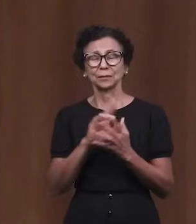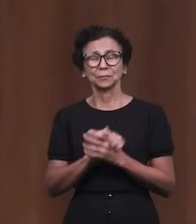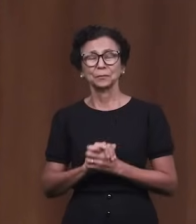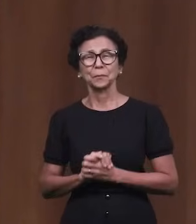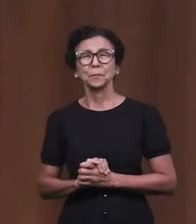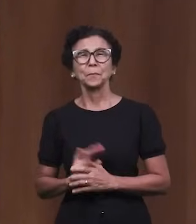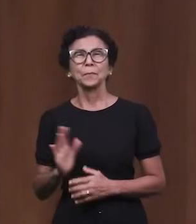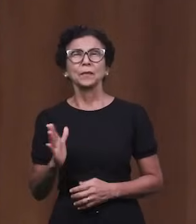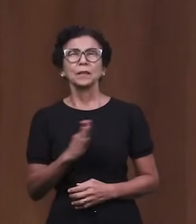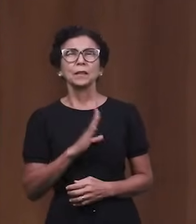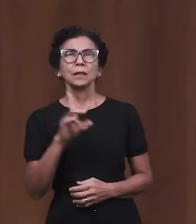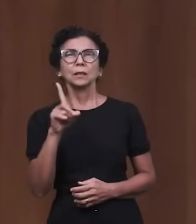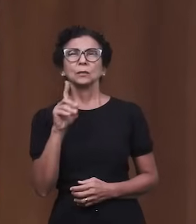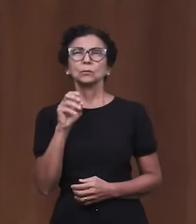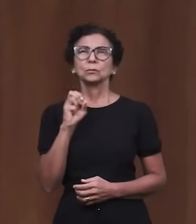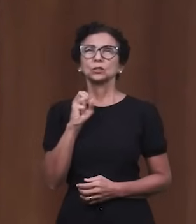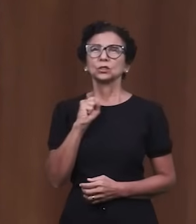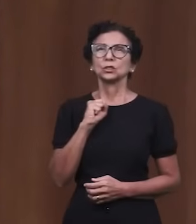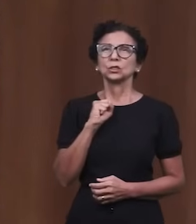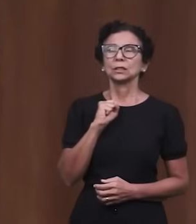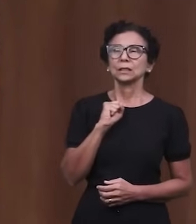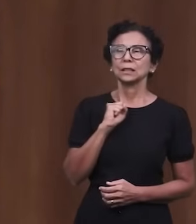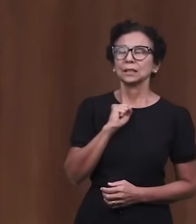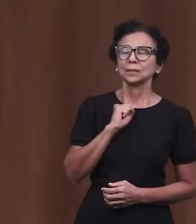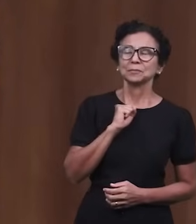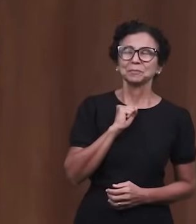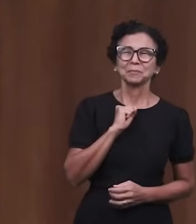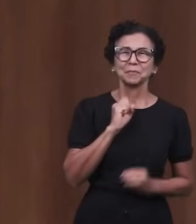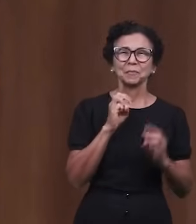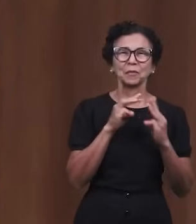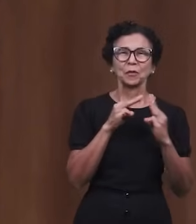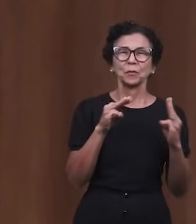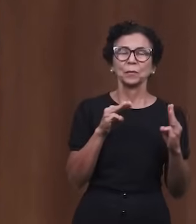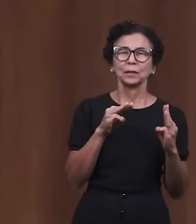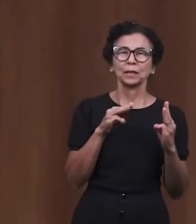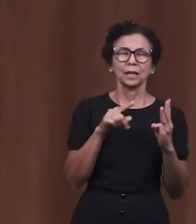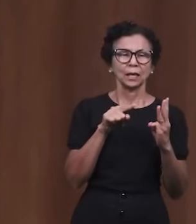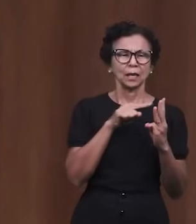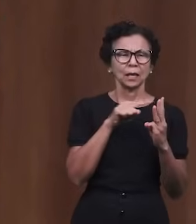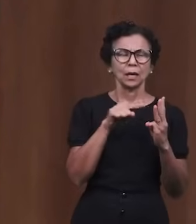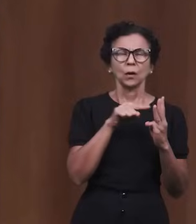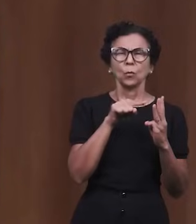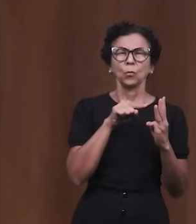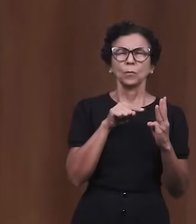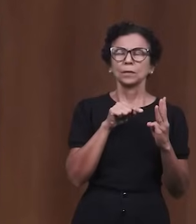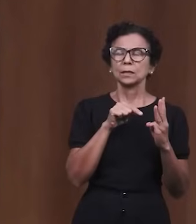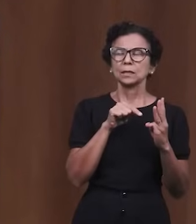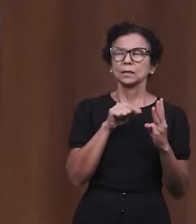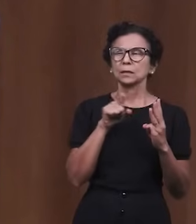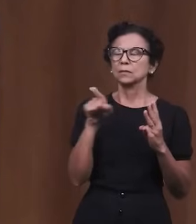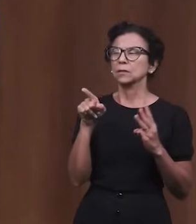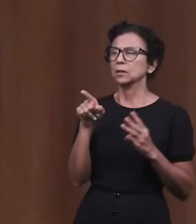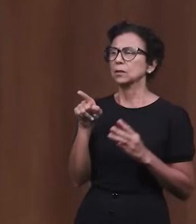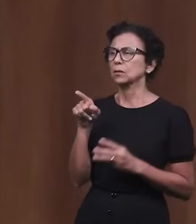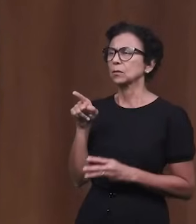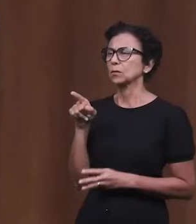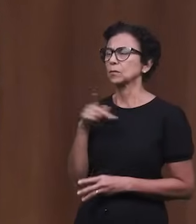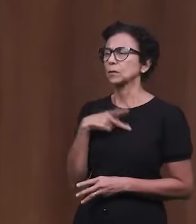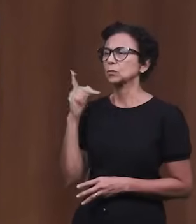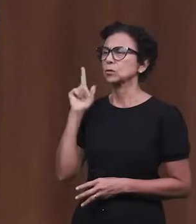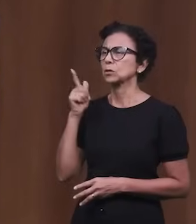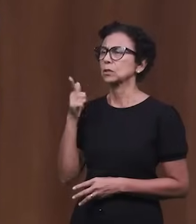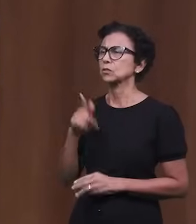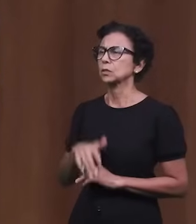a atenção. E eu estava perto ali, como é que o homem vai reagir? Ela olhou e disse: pastor,